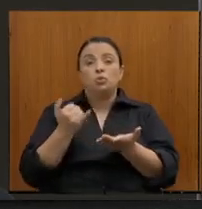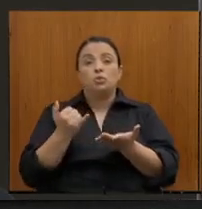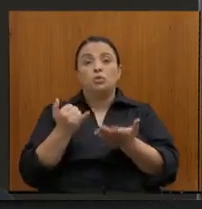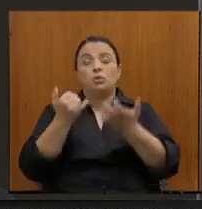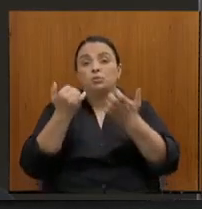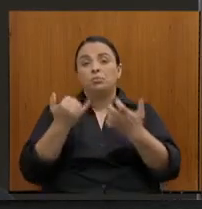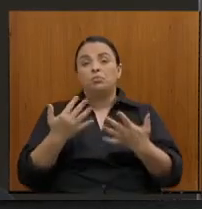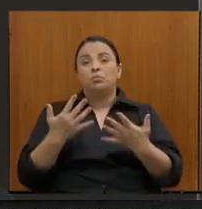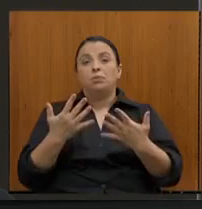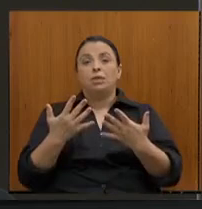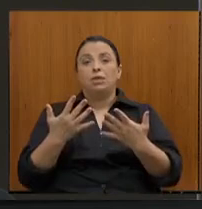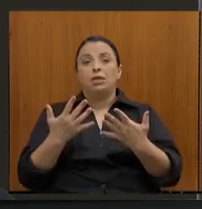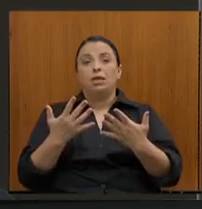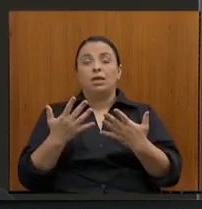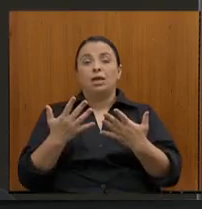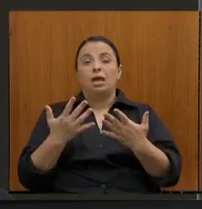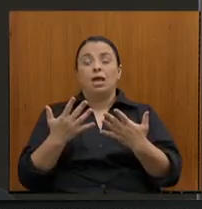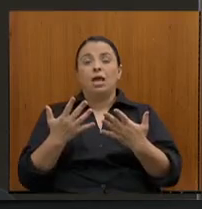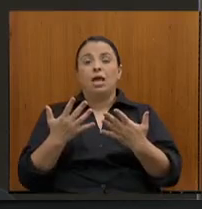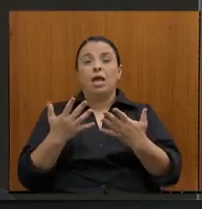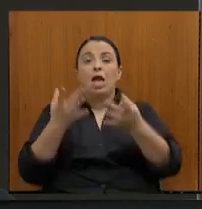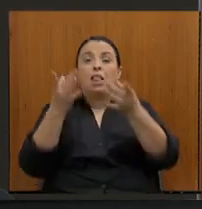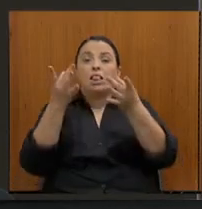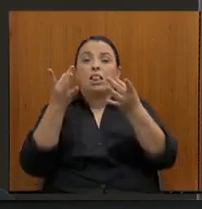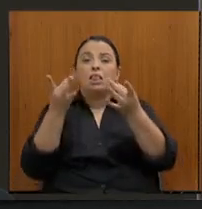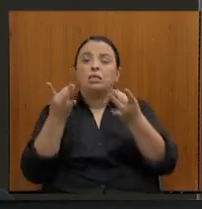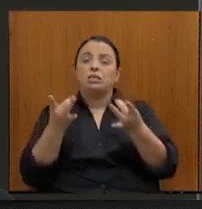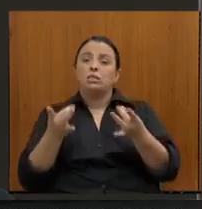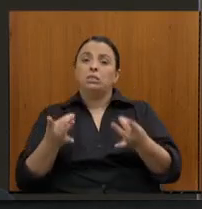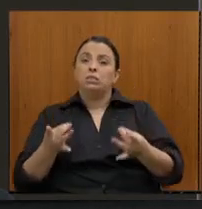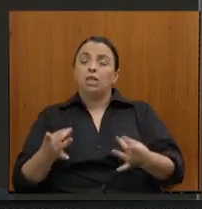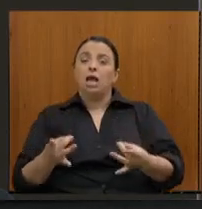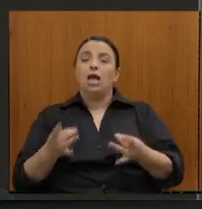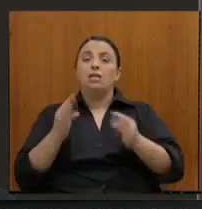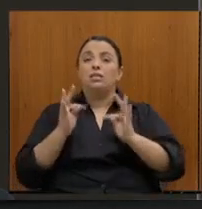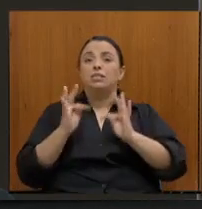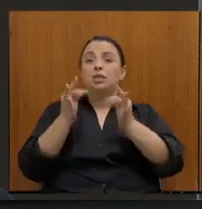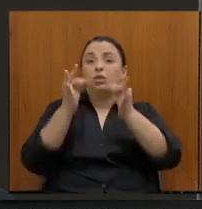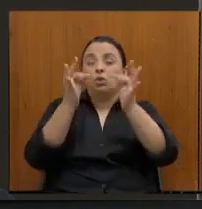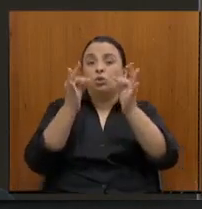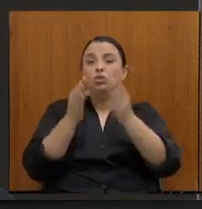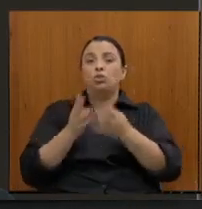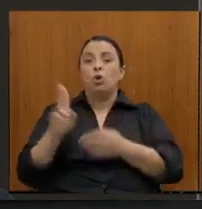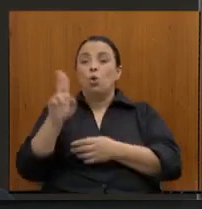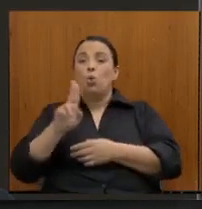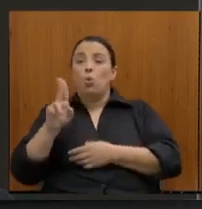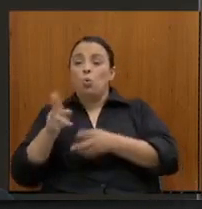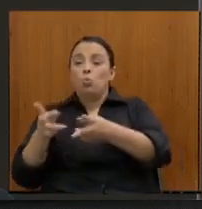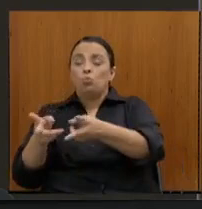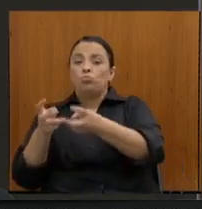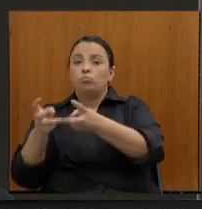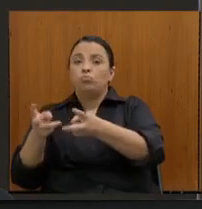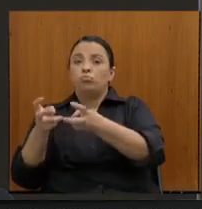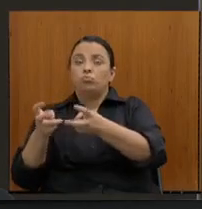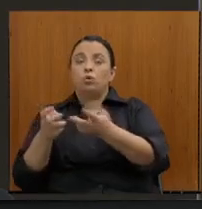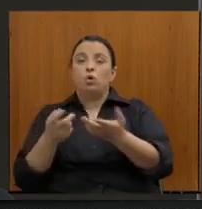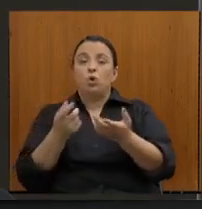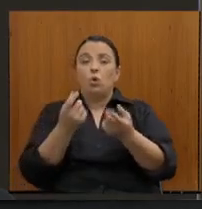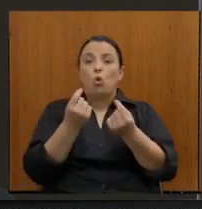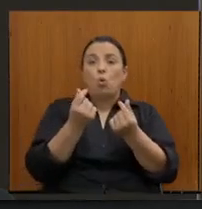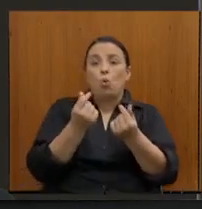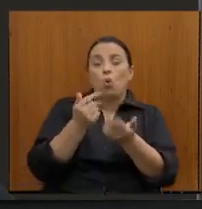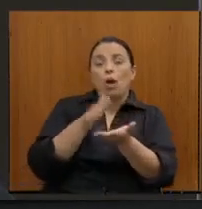estado-da-arte a descrição das tecnologias usos e fontes perspectivas de custo produção